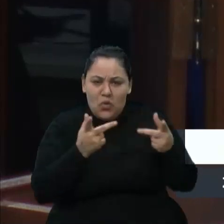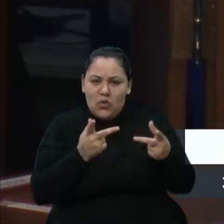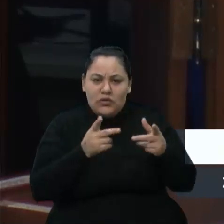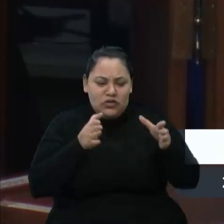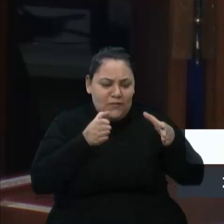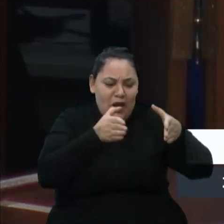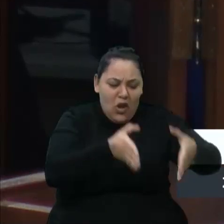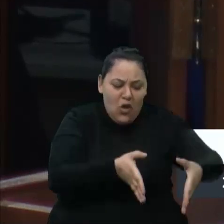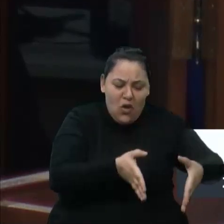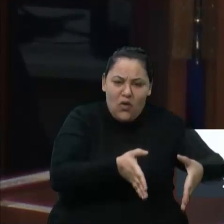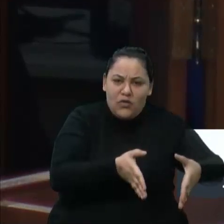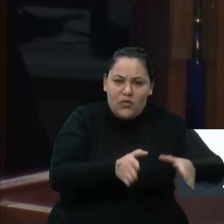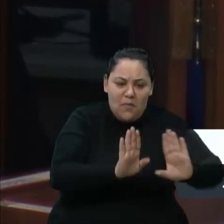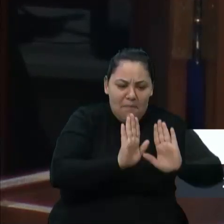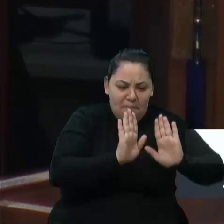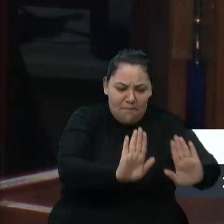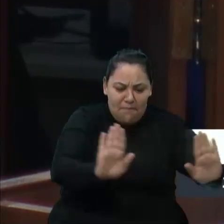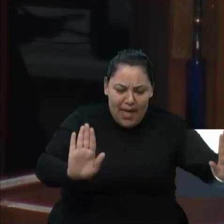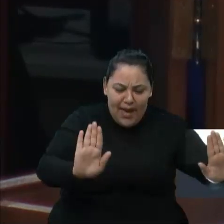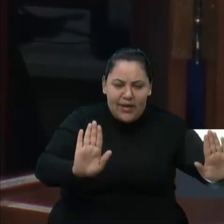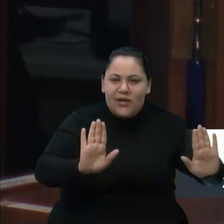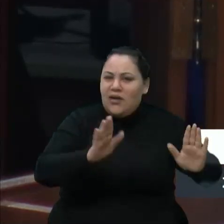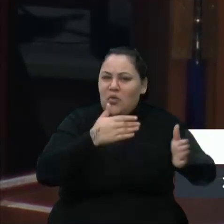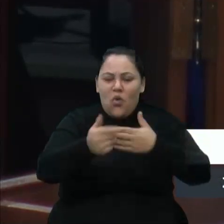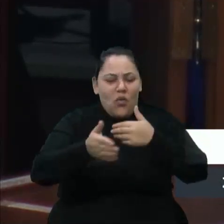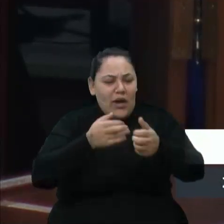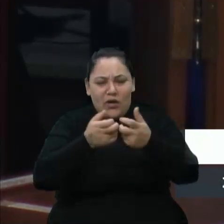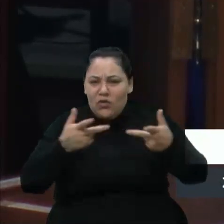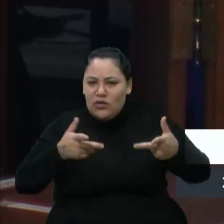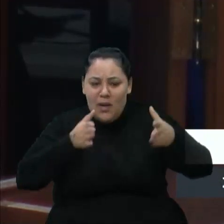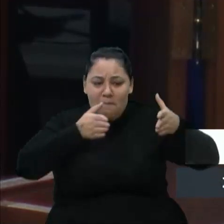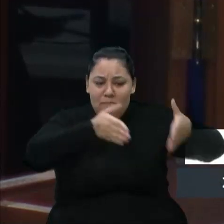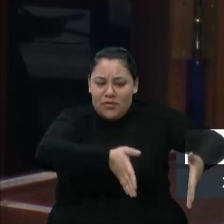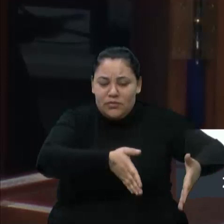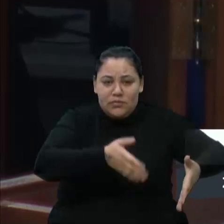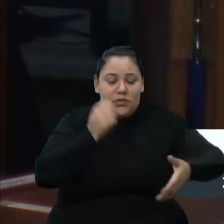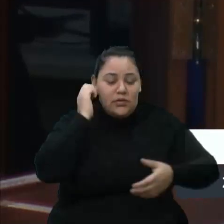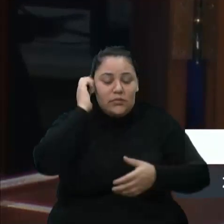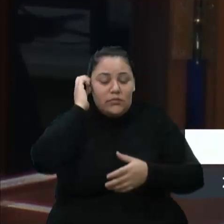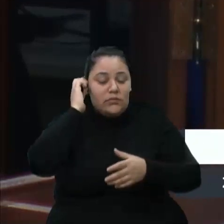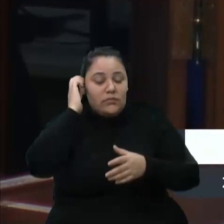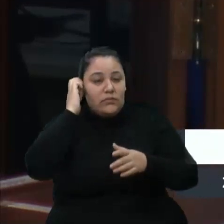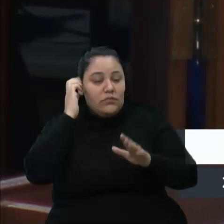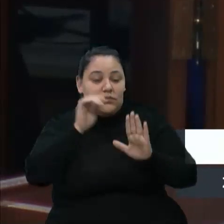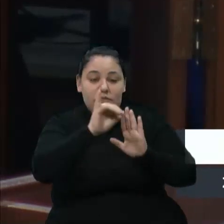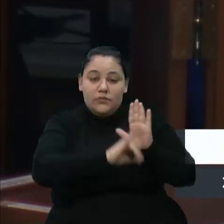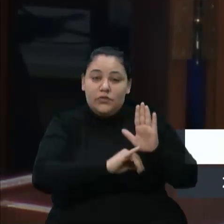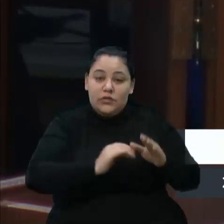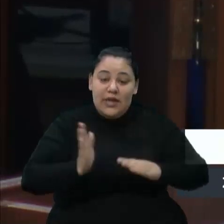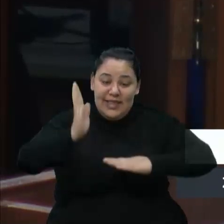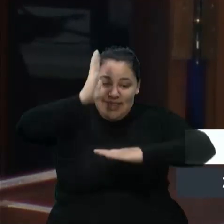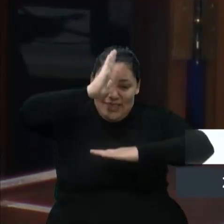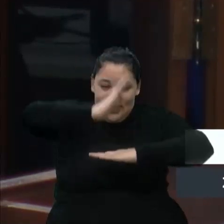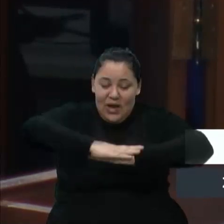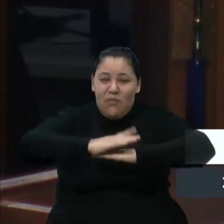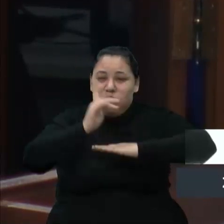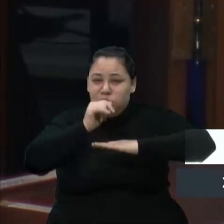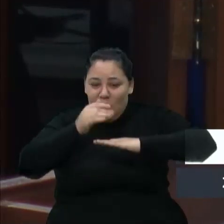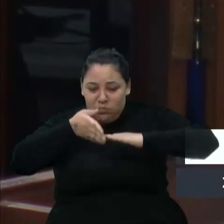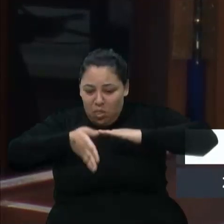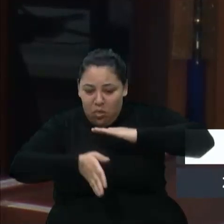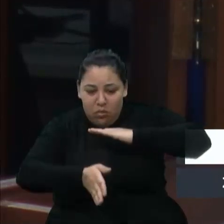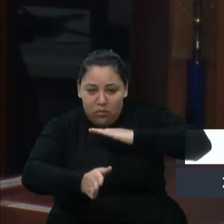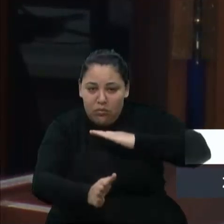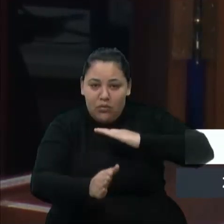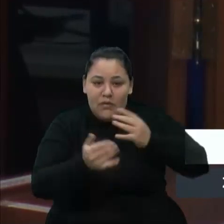ou qualquer outros materiais oriundos de cemitério. Inciso 2. Tampas de bueiros, fios de cobre, de